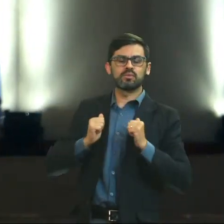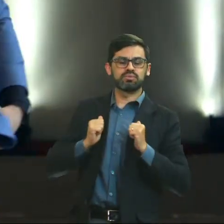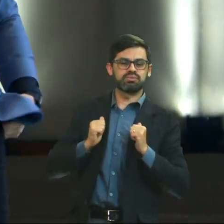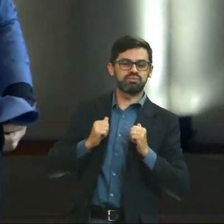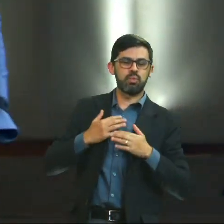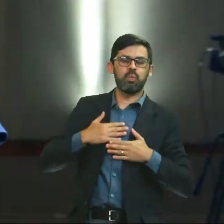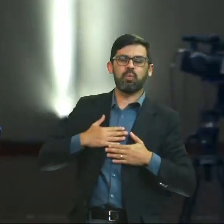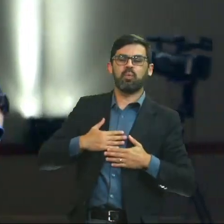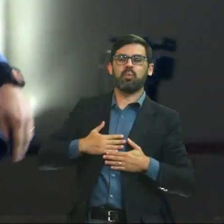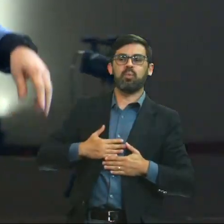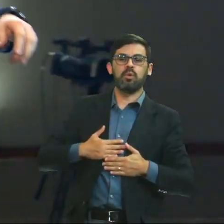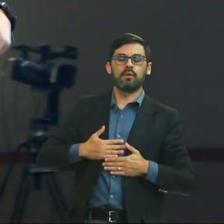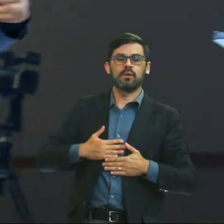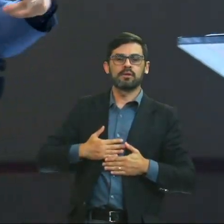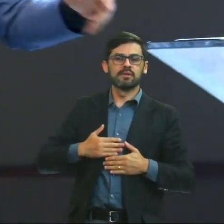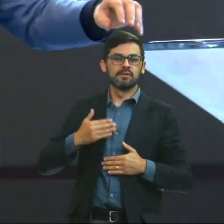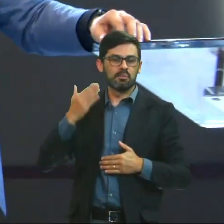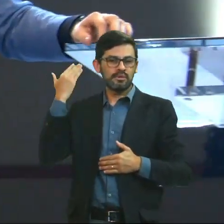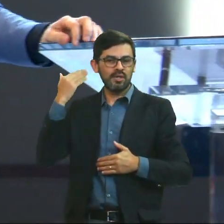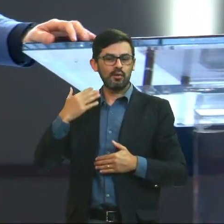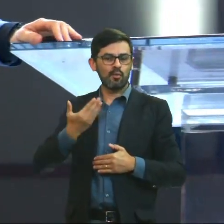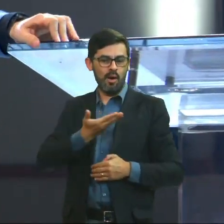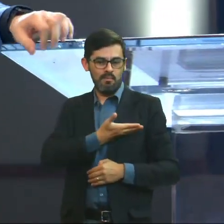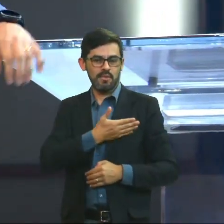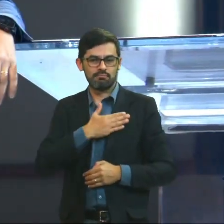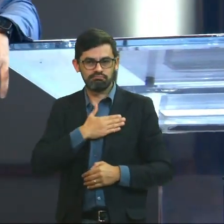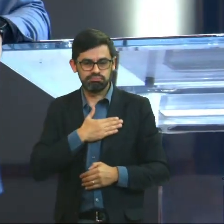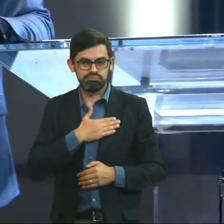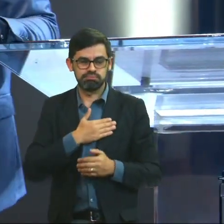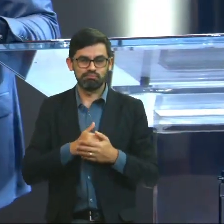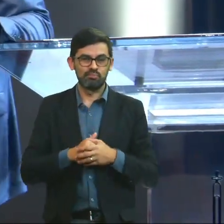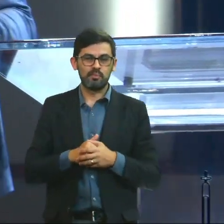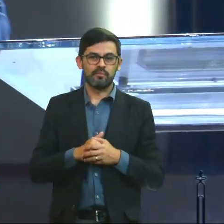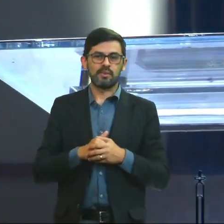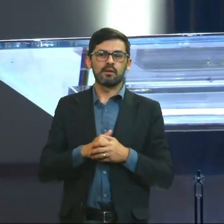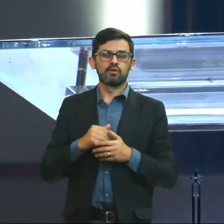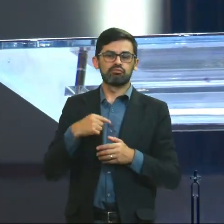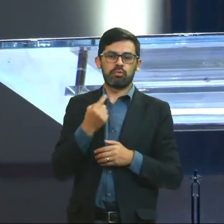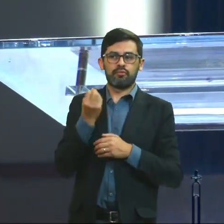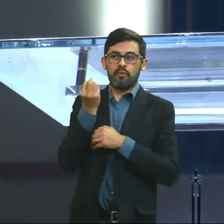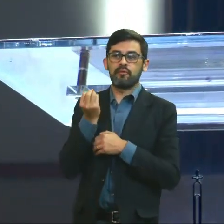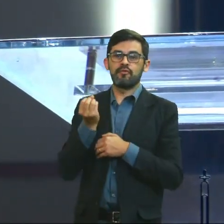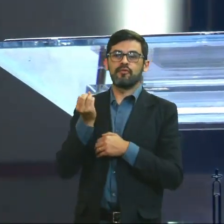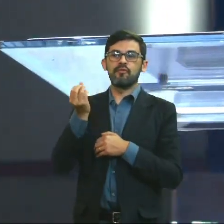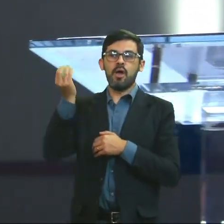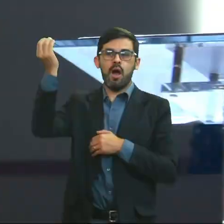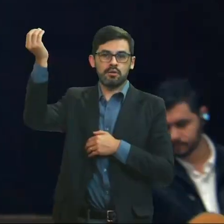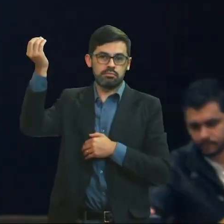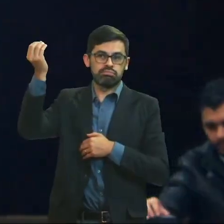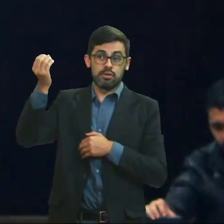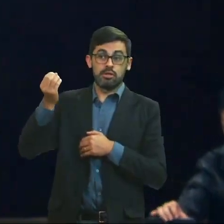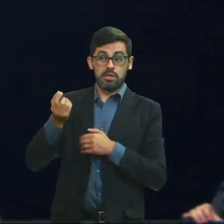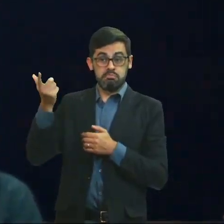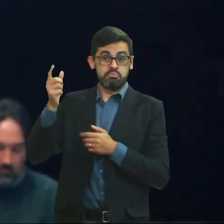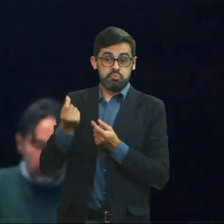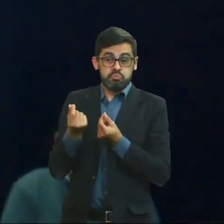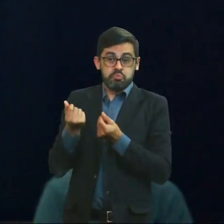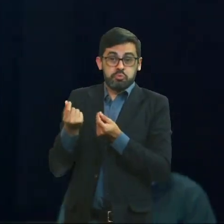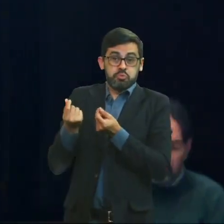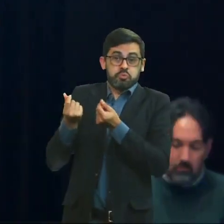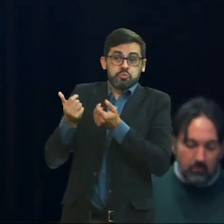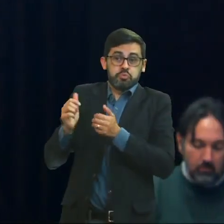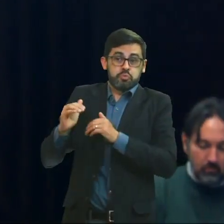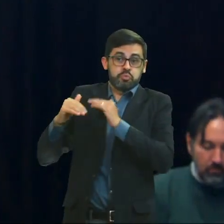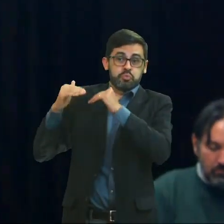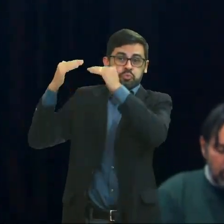esqueço de um amigo. Ele estava comigo numa viagem que nós fizemos, e ele prosperou muito. A